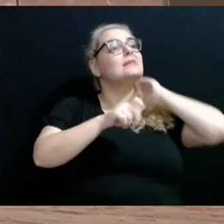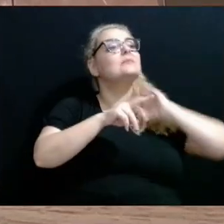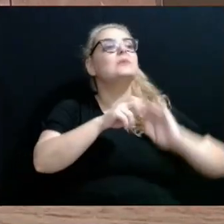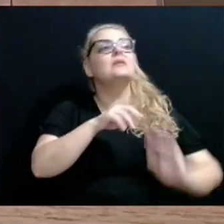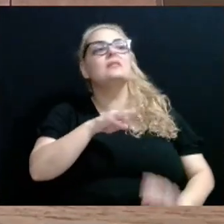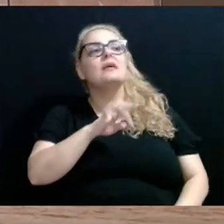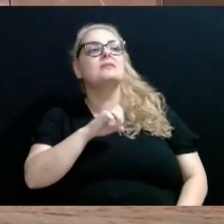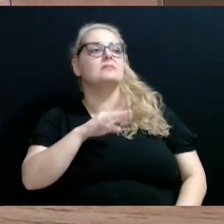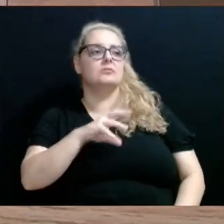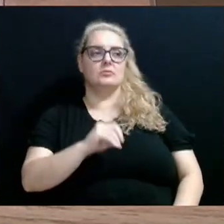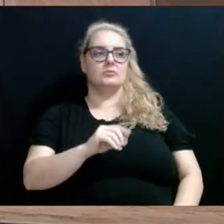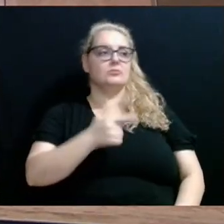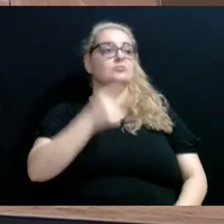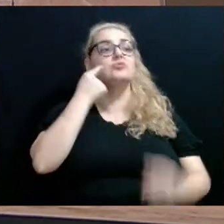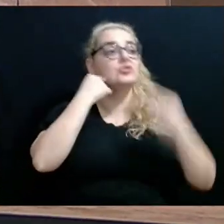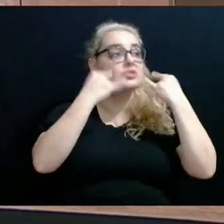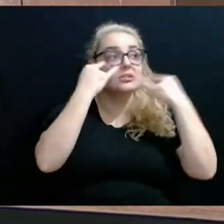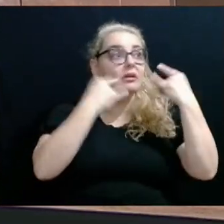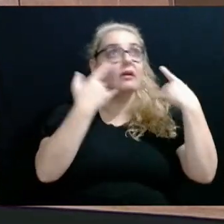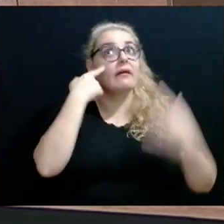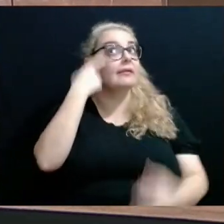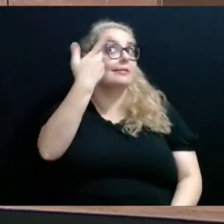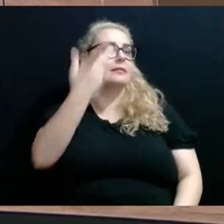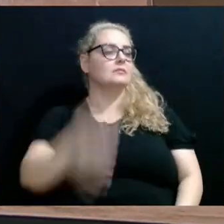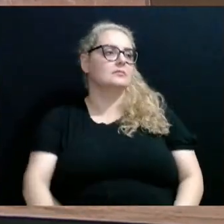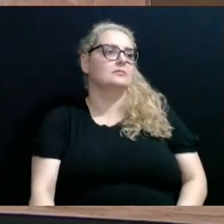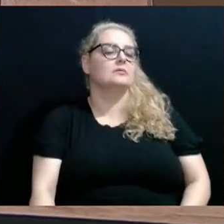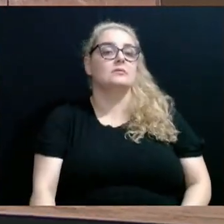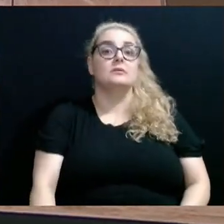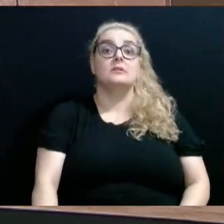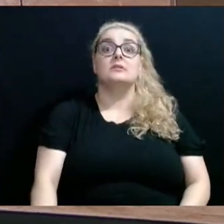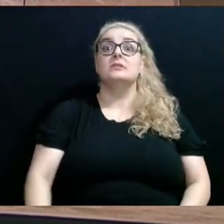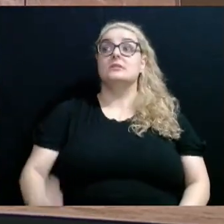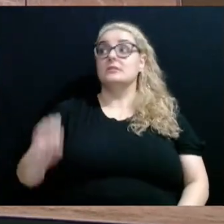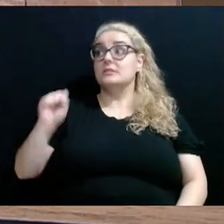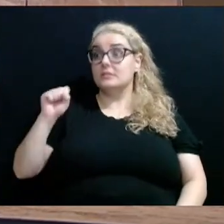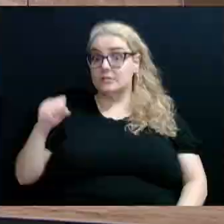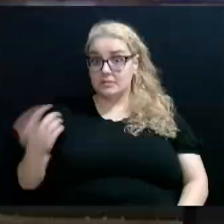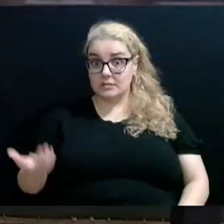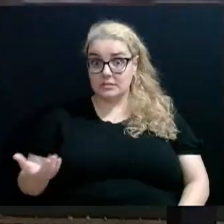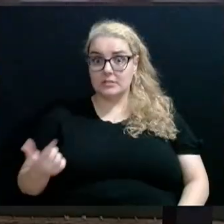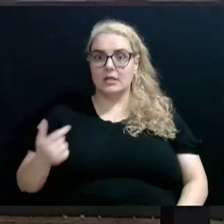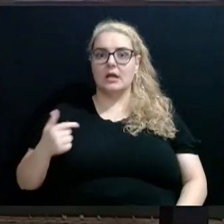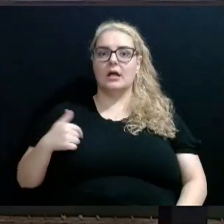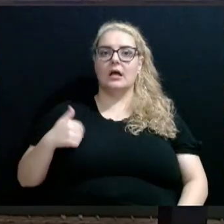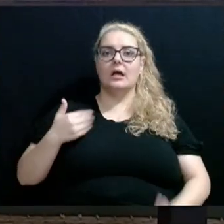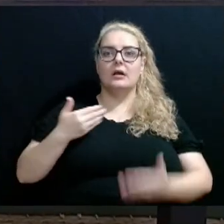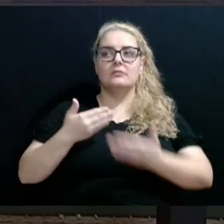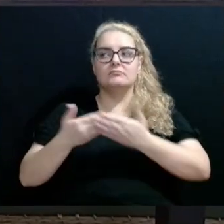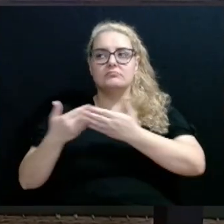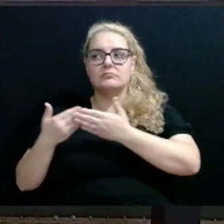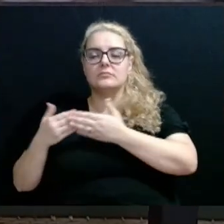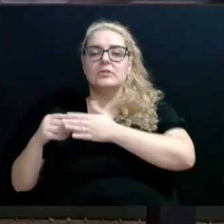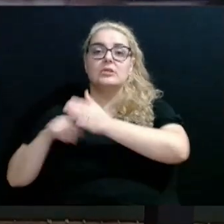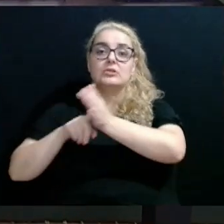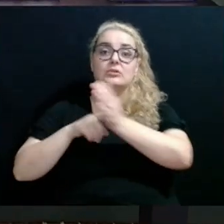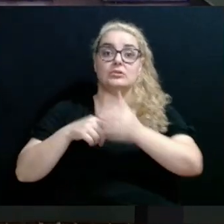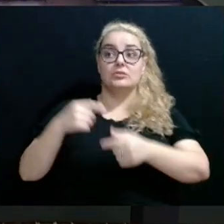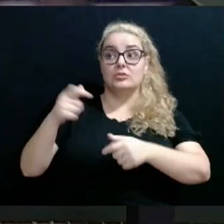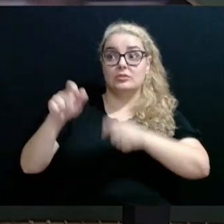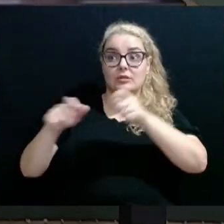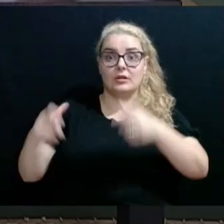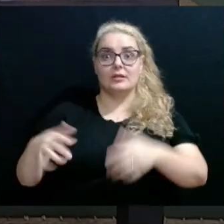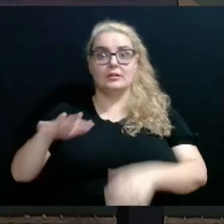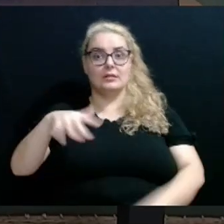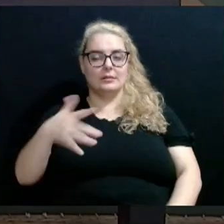exato. E aí eu fui me estruturando, né? Fui vendo a necessidade da planilha,